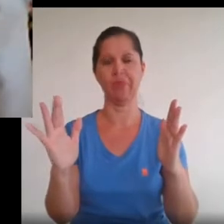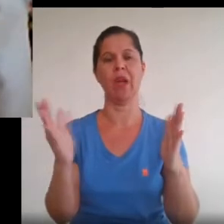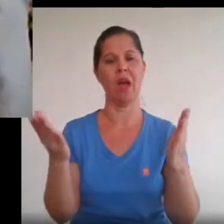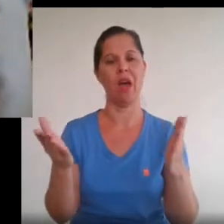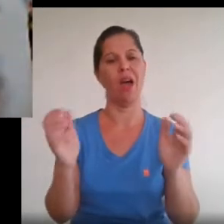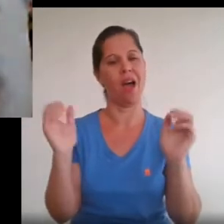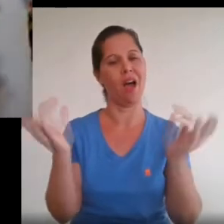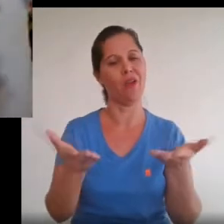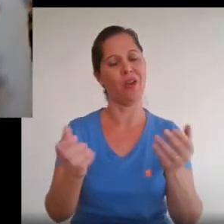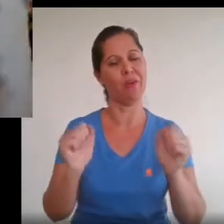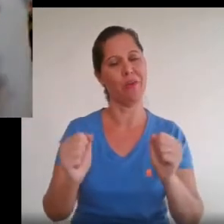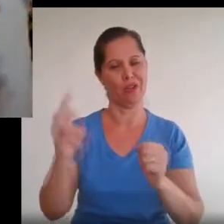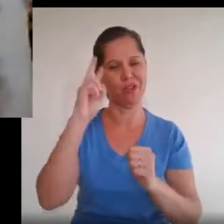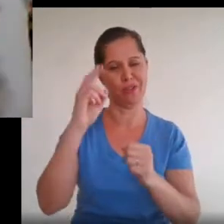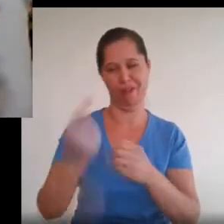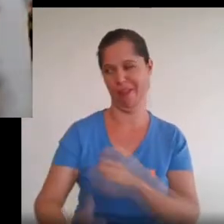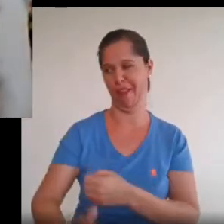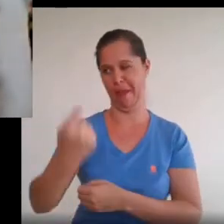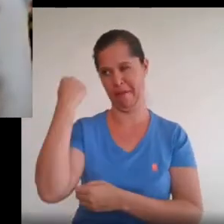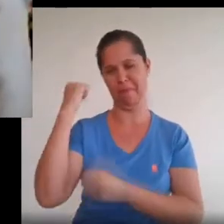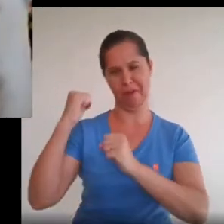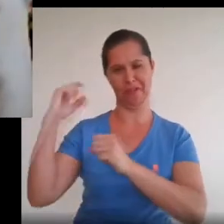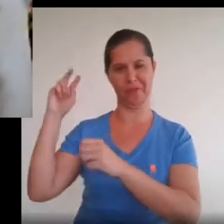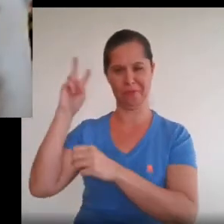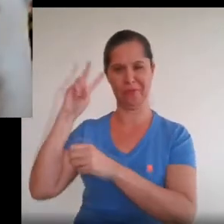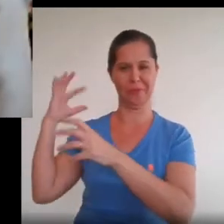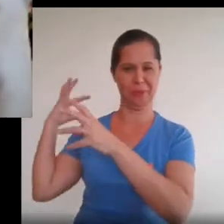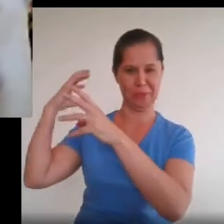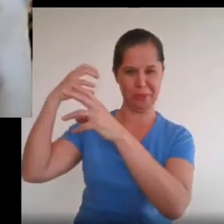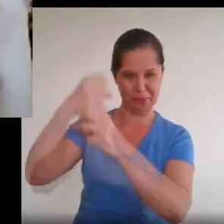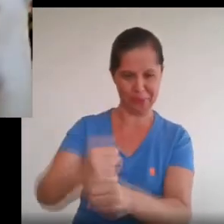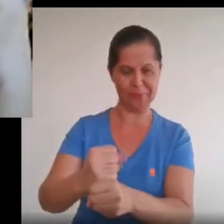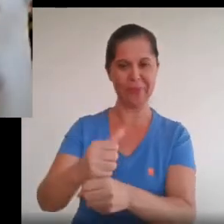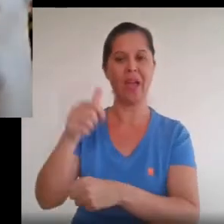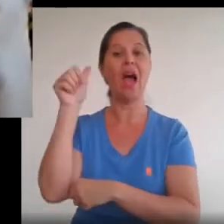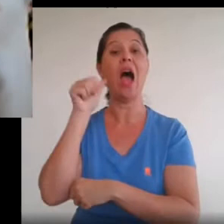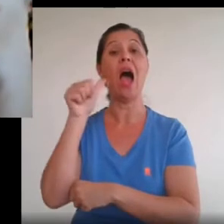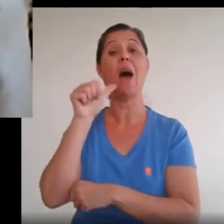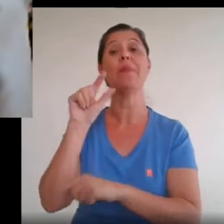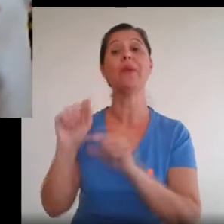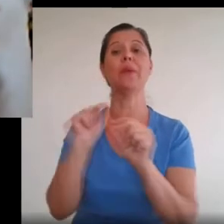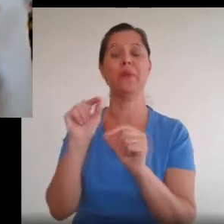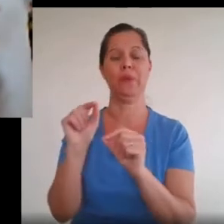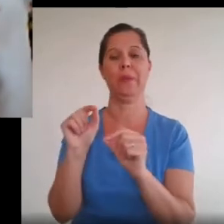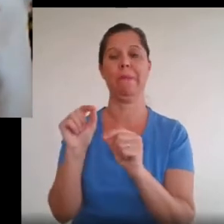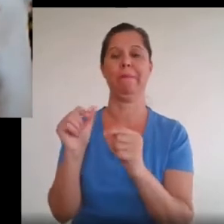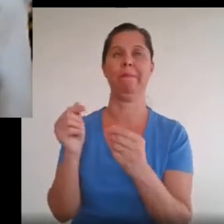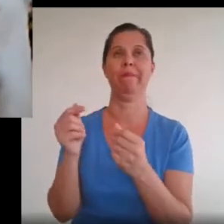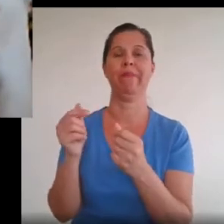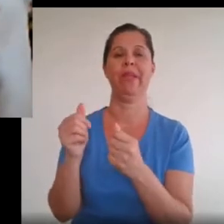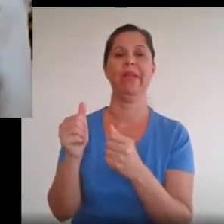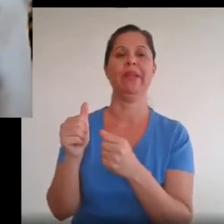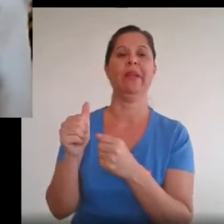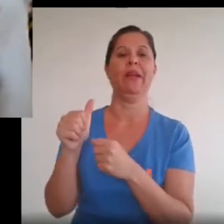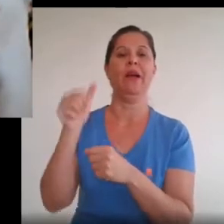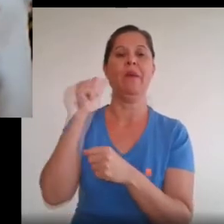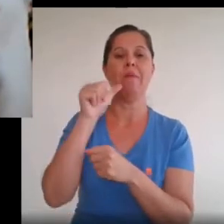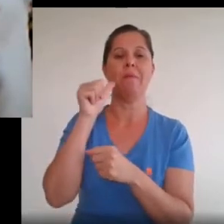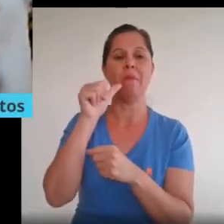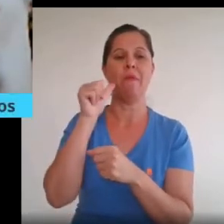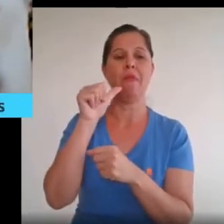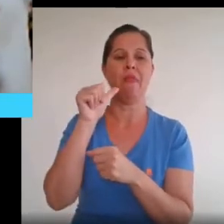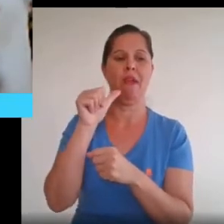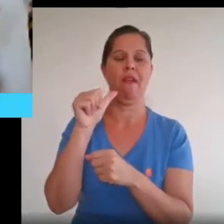mulher. A mulher que já é historicamente esse ser que foi tolhido da